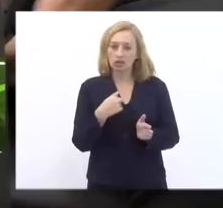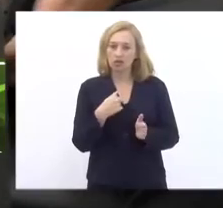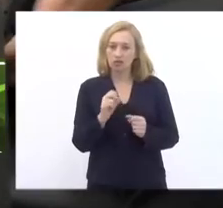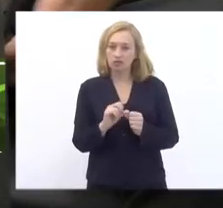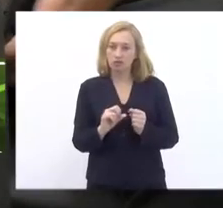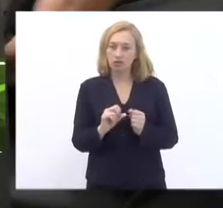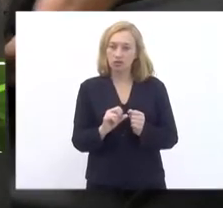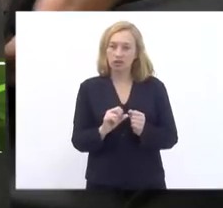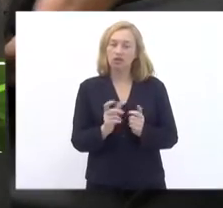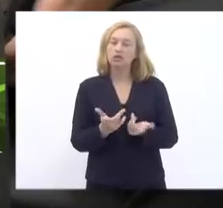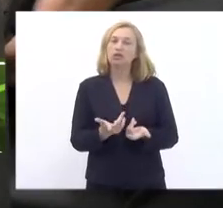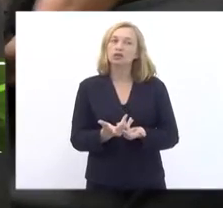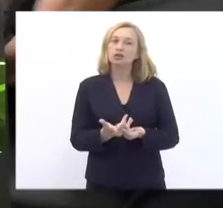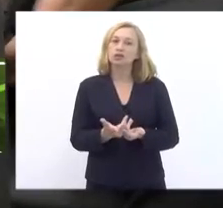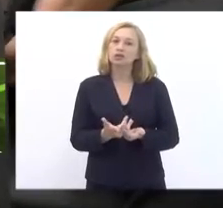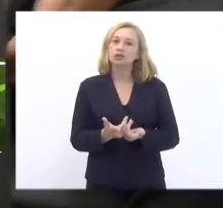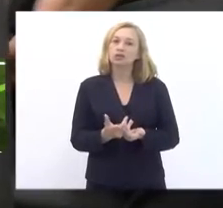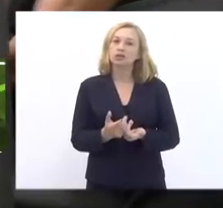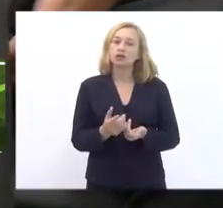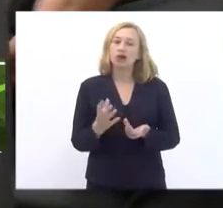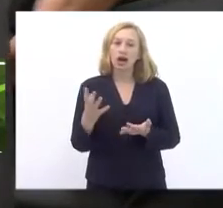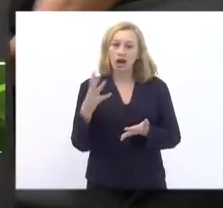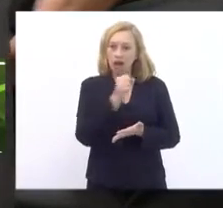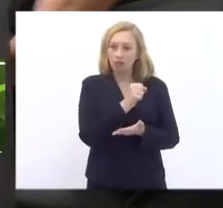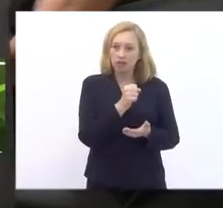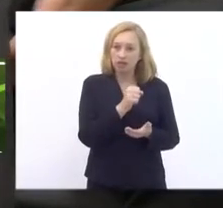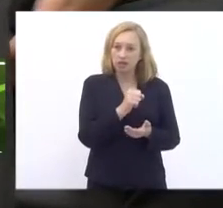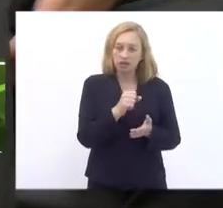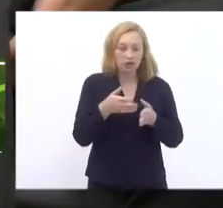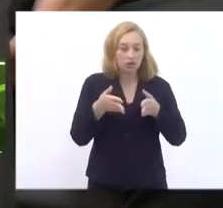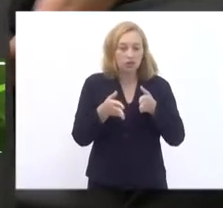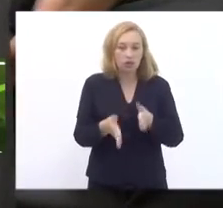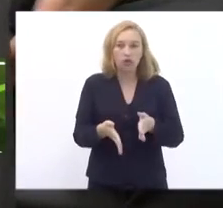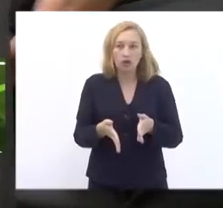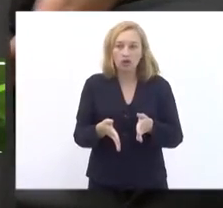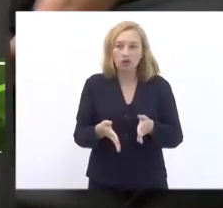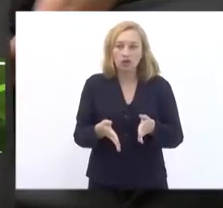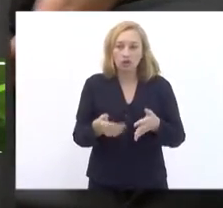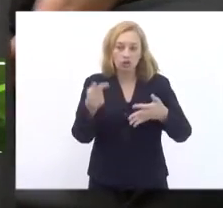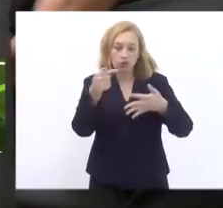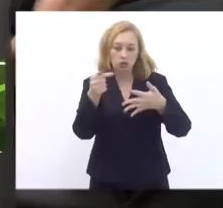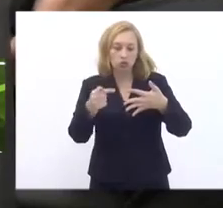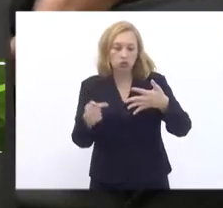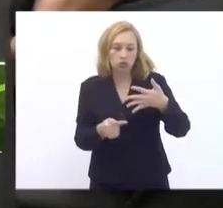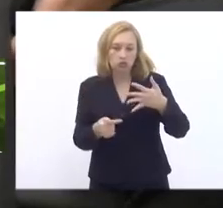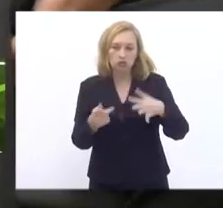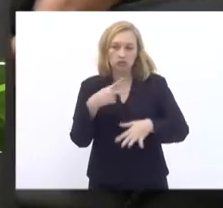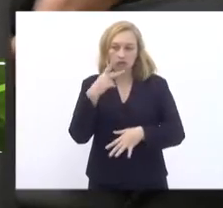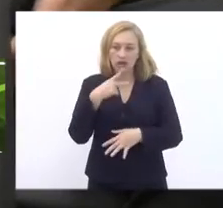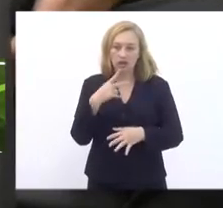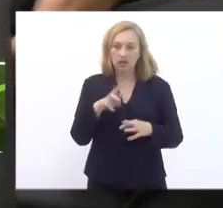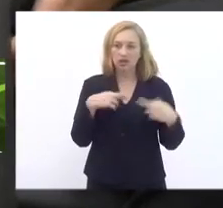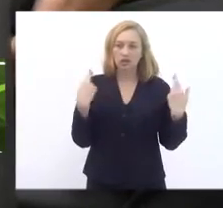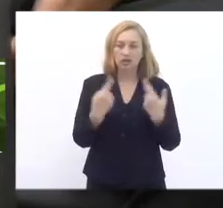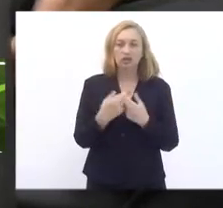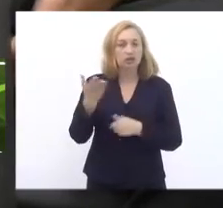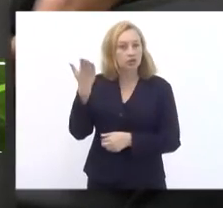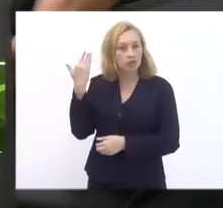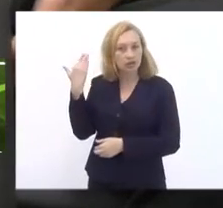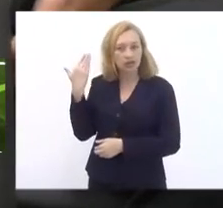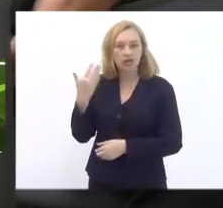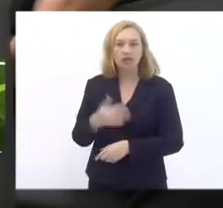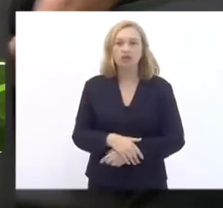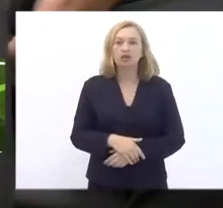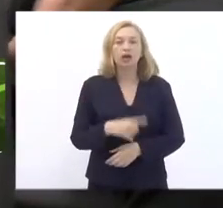dúvida nenhuma, uma análise superficial, ela foi focada nos pontos que foram abordados na audiência anterior.